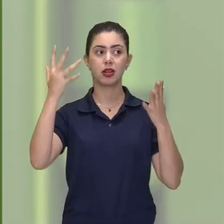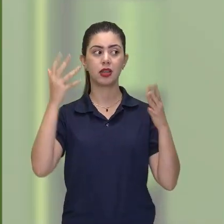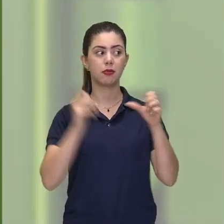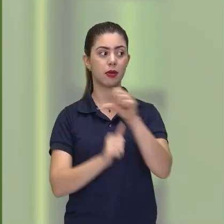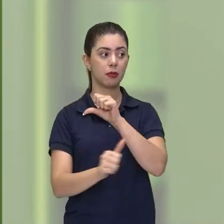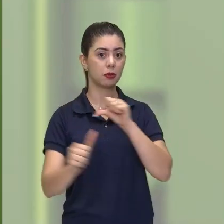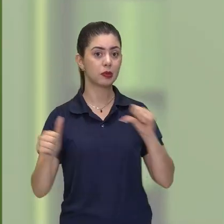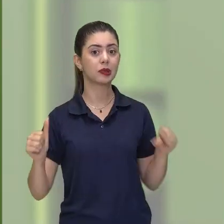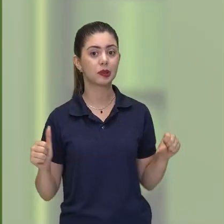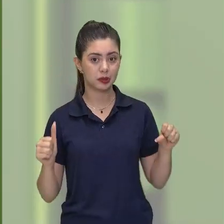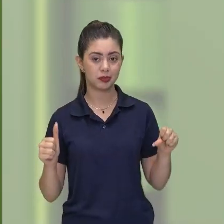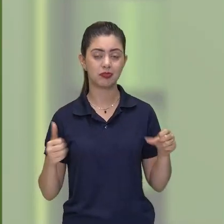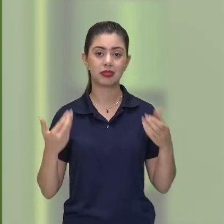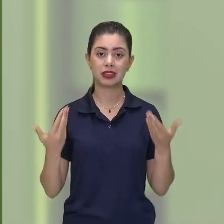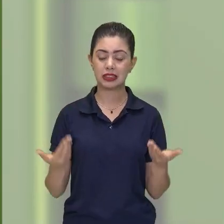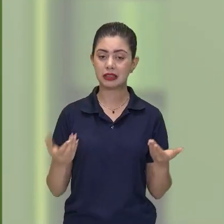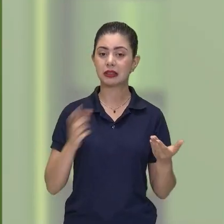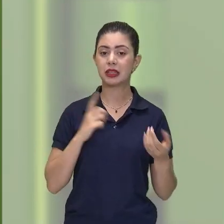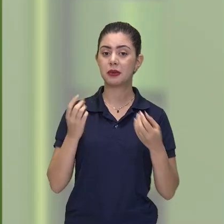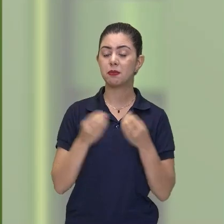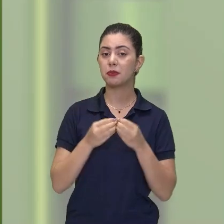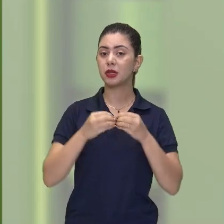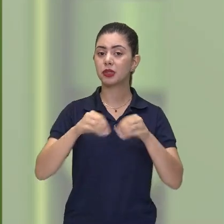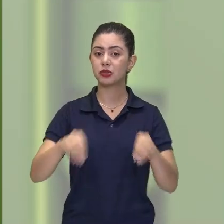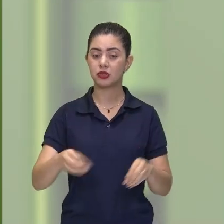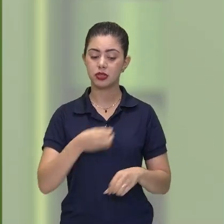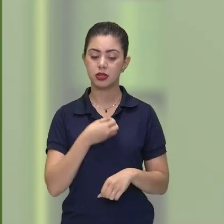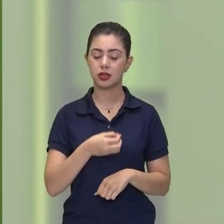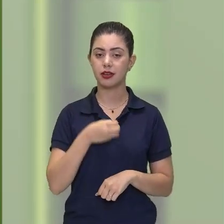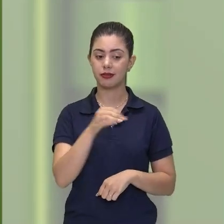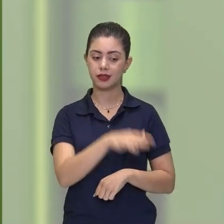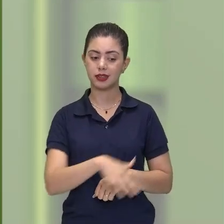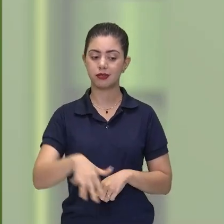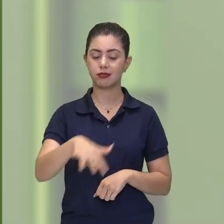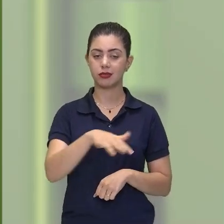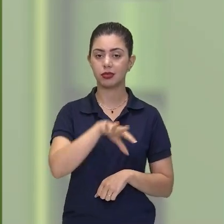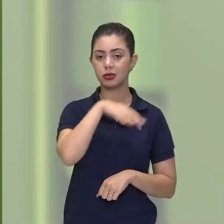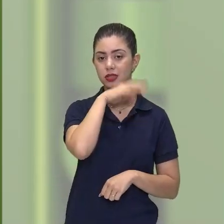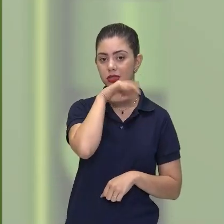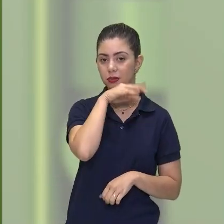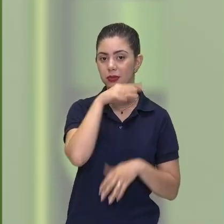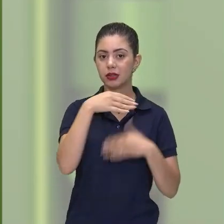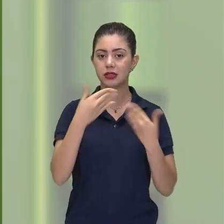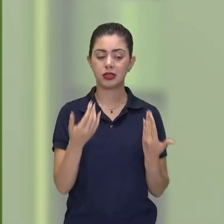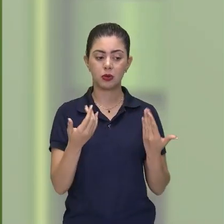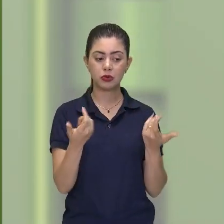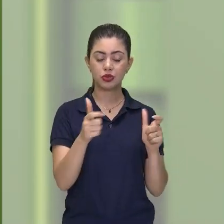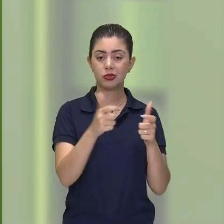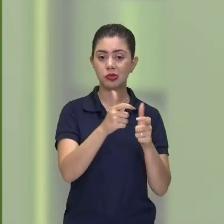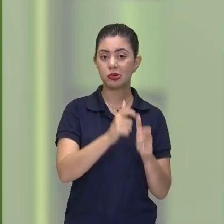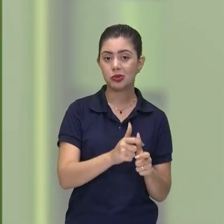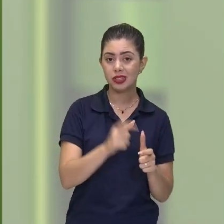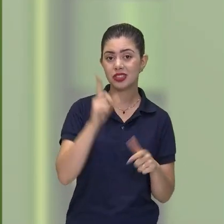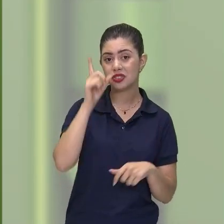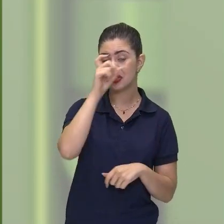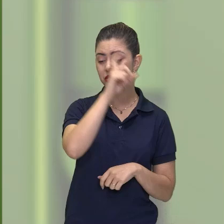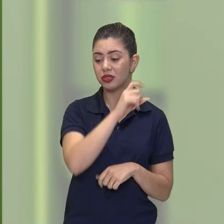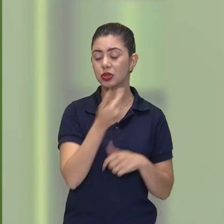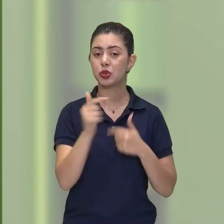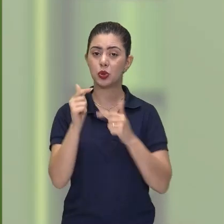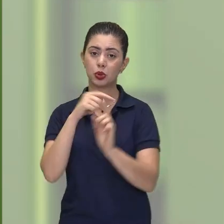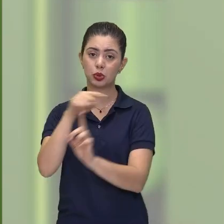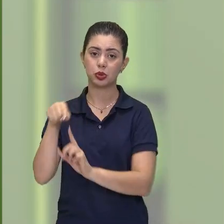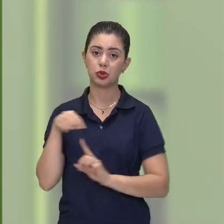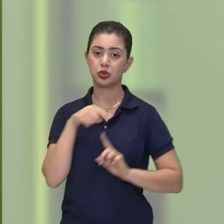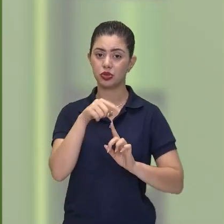afeta tanto o modo de reprodução e de vida desses animais, diminuindo ali essa quantidade e dificultando as outras espécies que